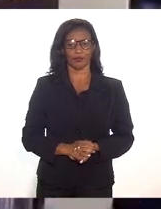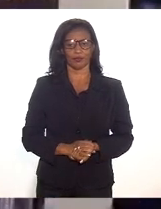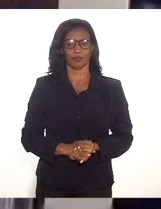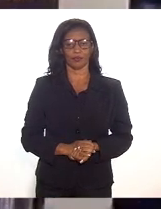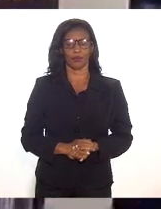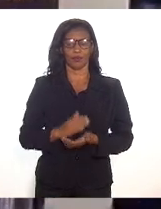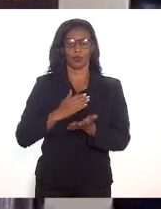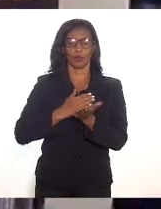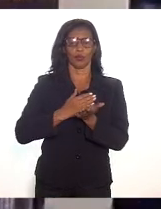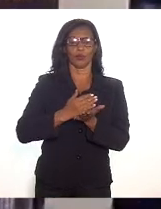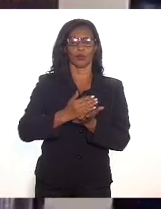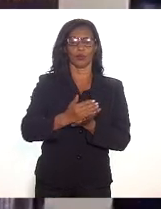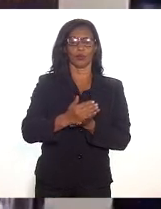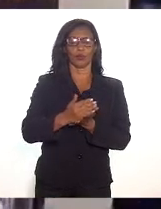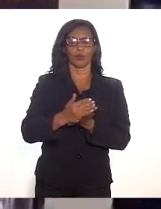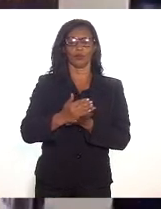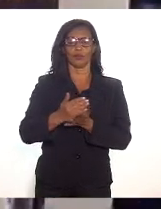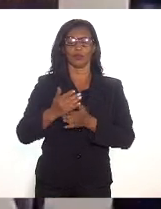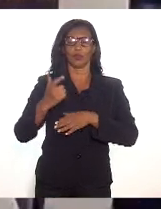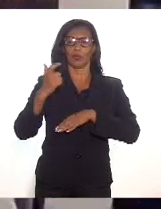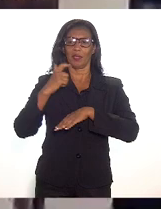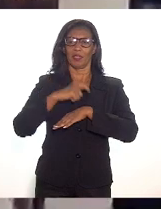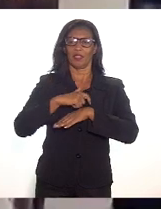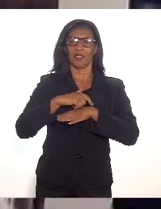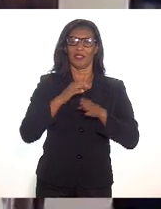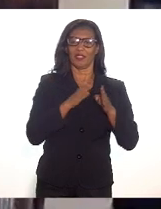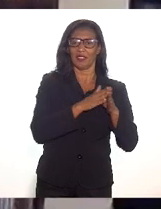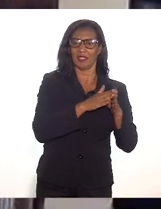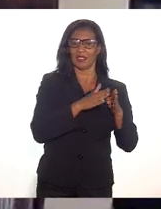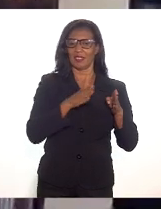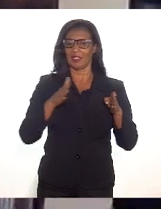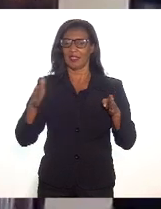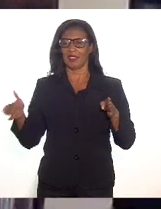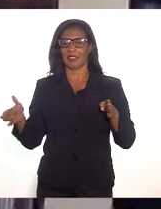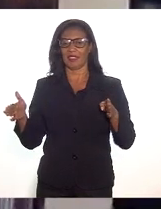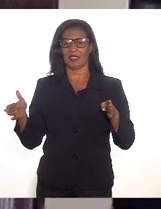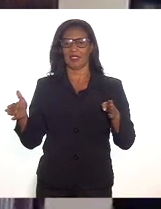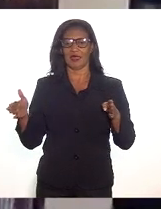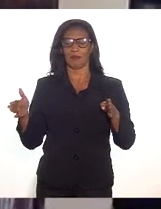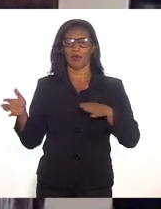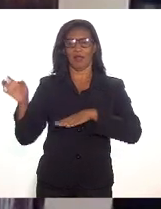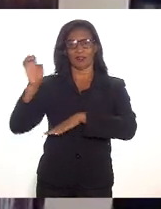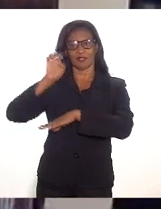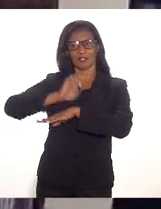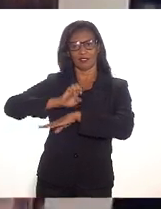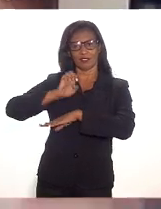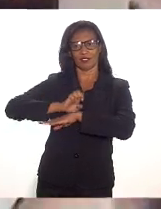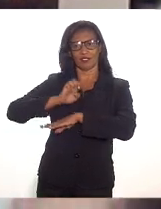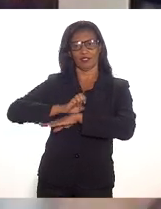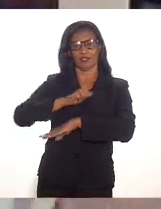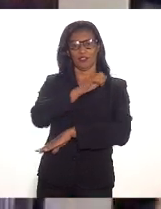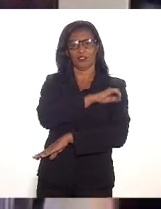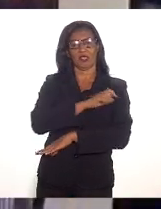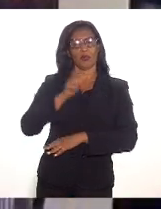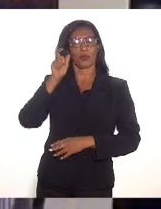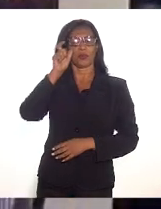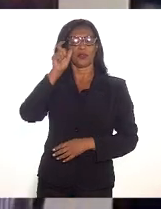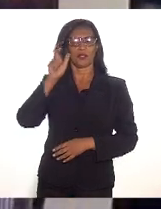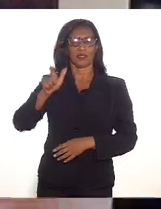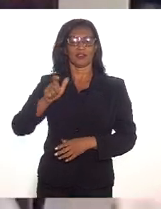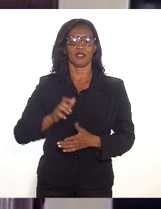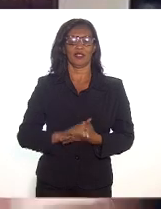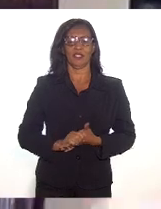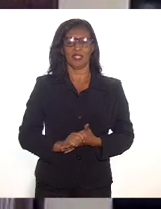o início da temporada de sucessão do Estado do Rio de Janeiro. Esses são os interesses